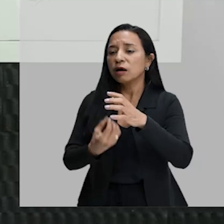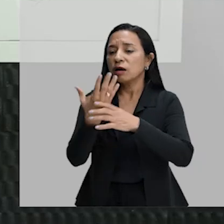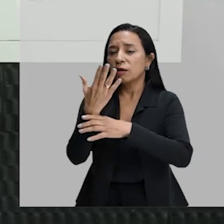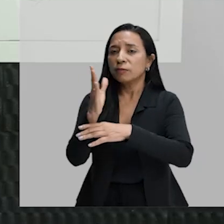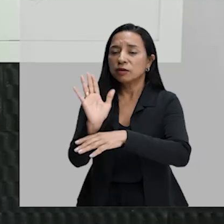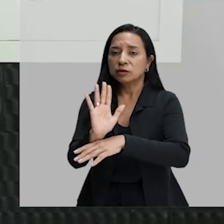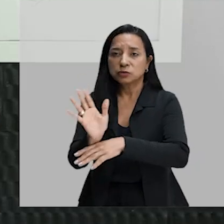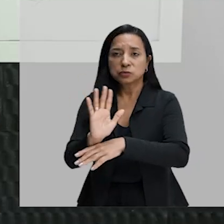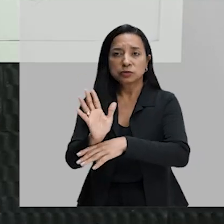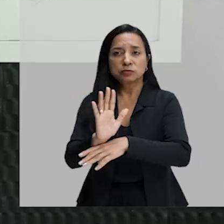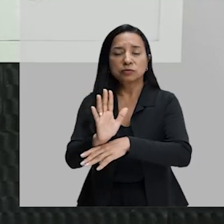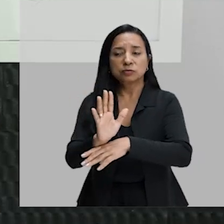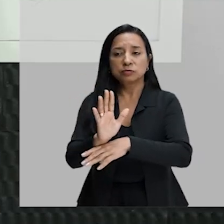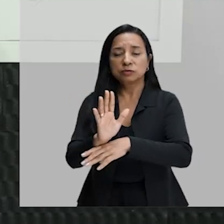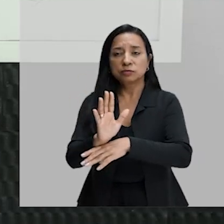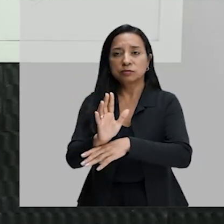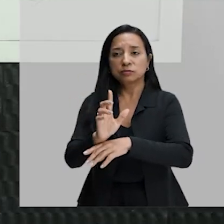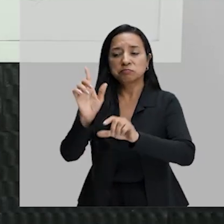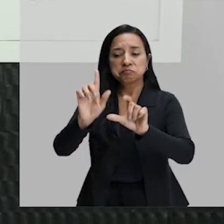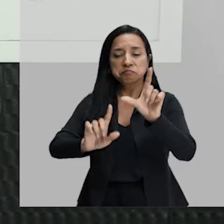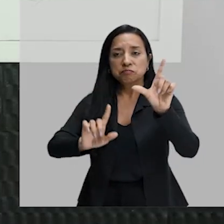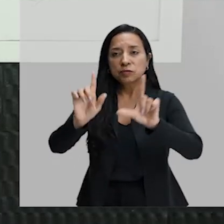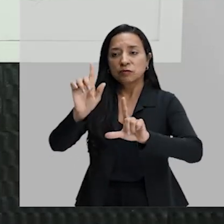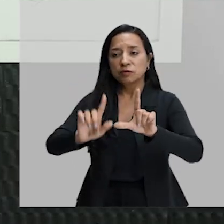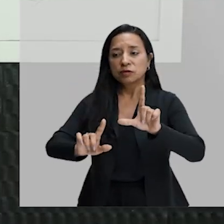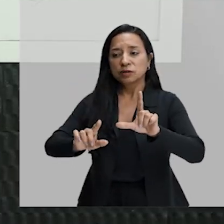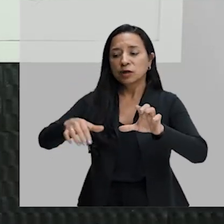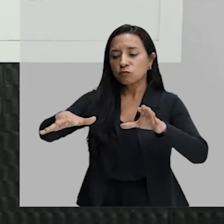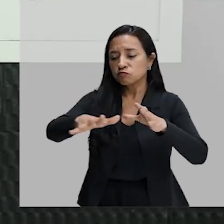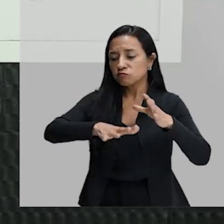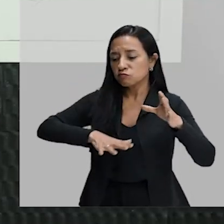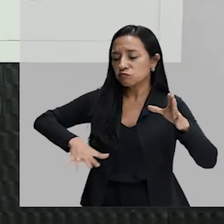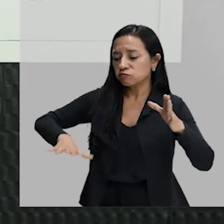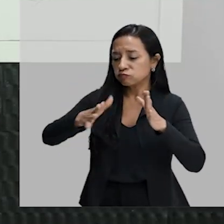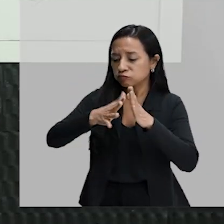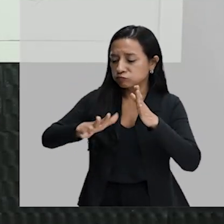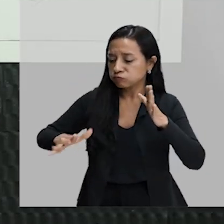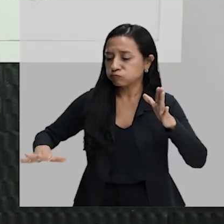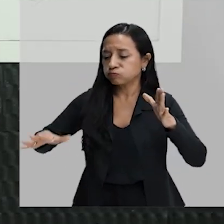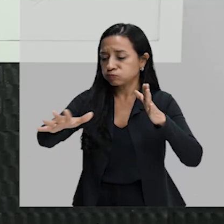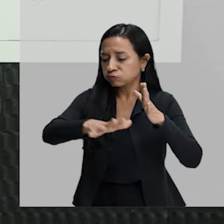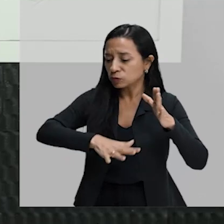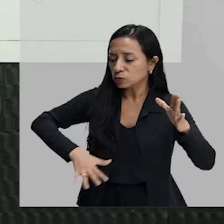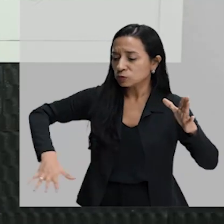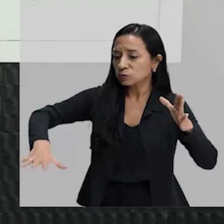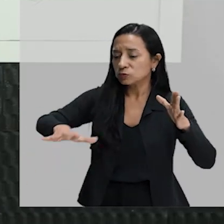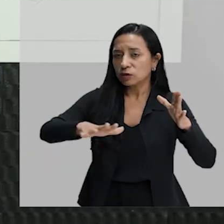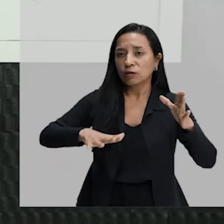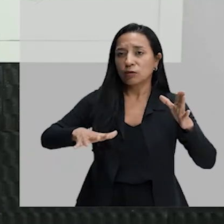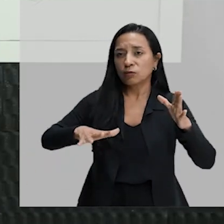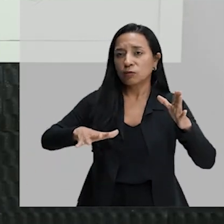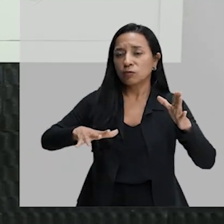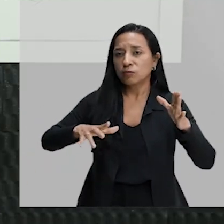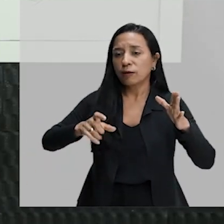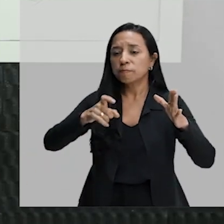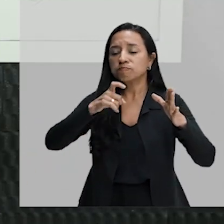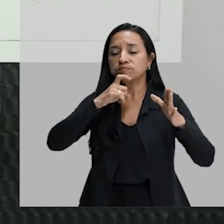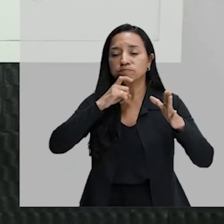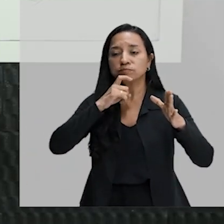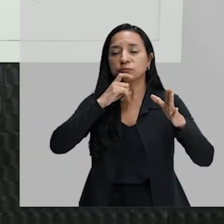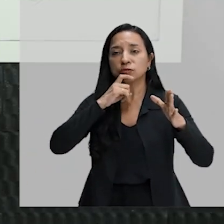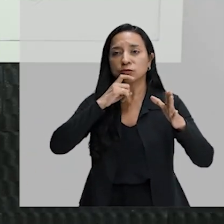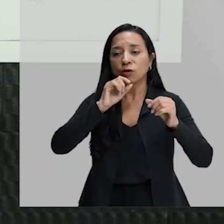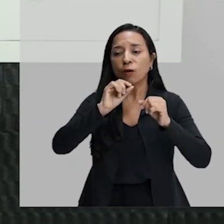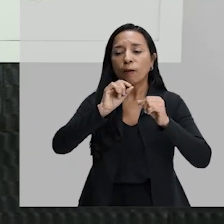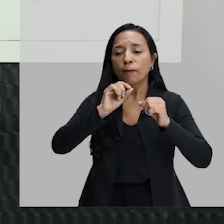também. Então, tá lá, o lago totalmente congelado. Né? As pessoas vão lá, né, fazem